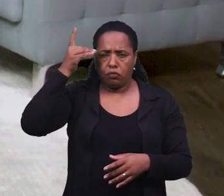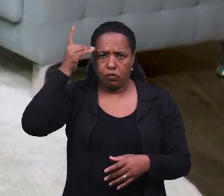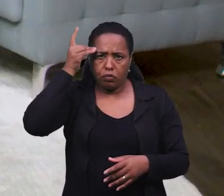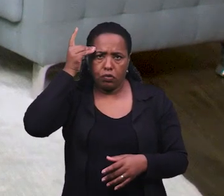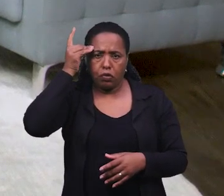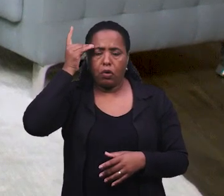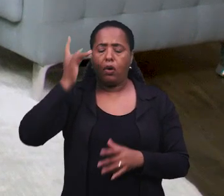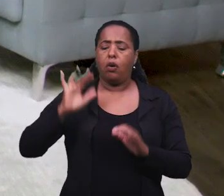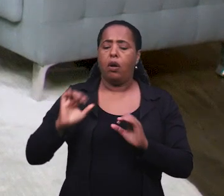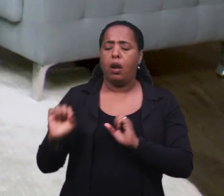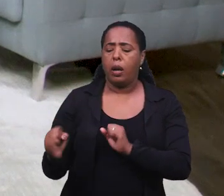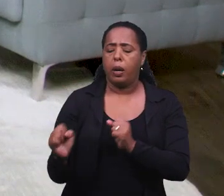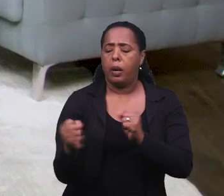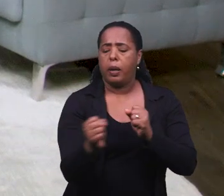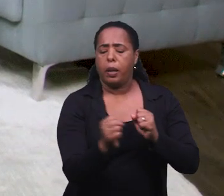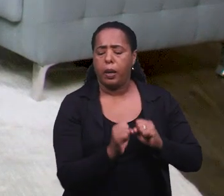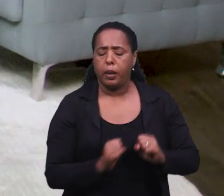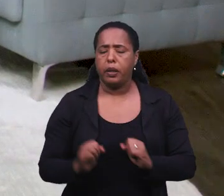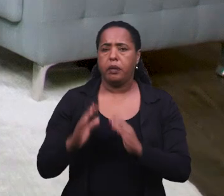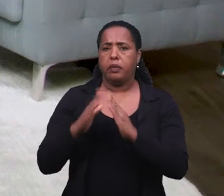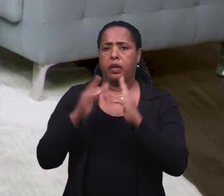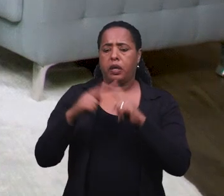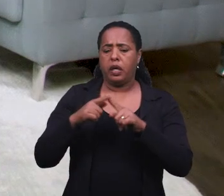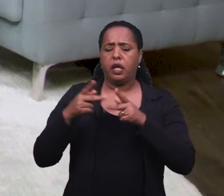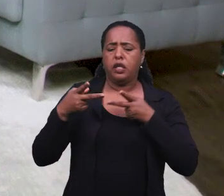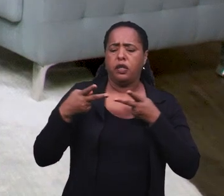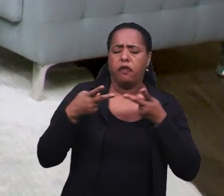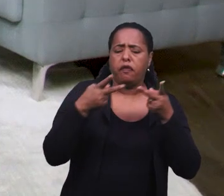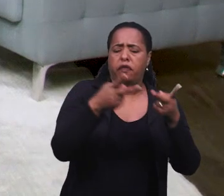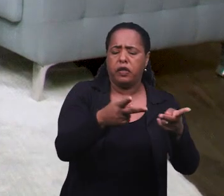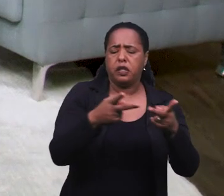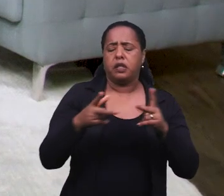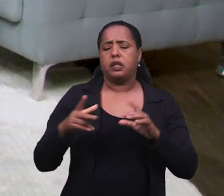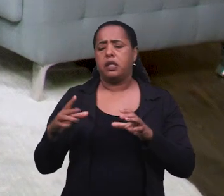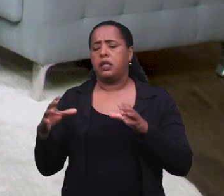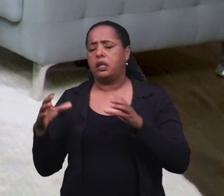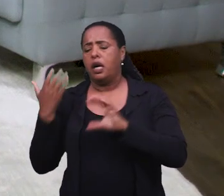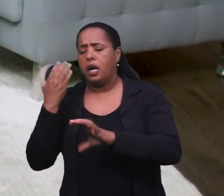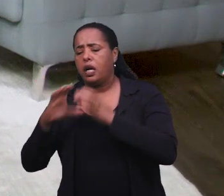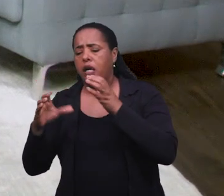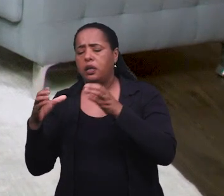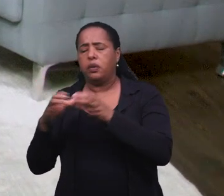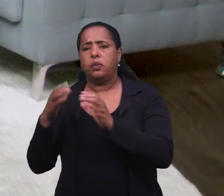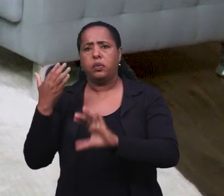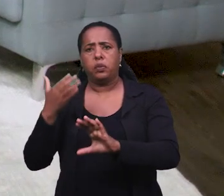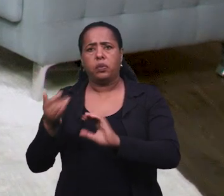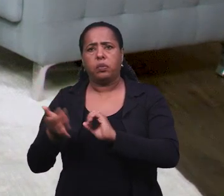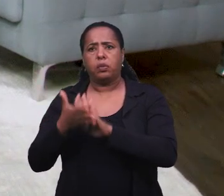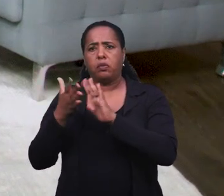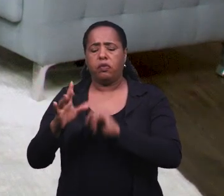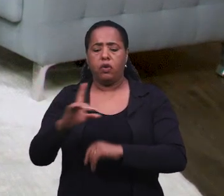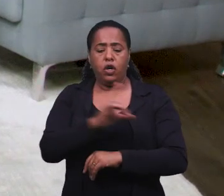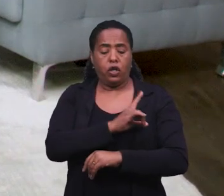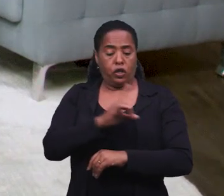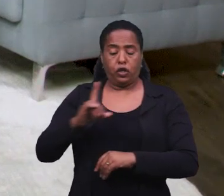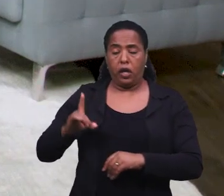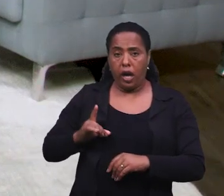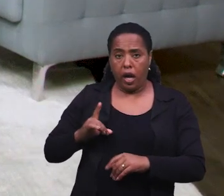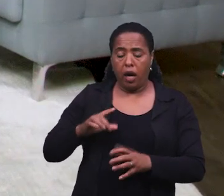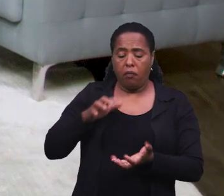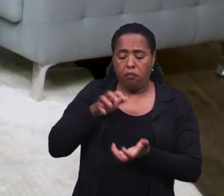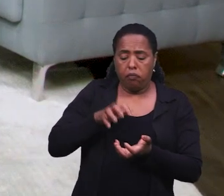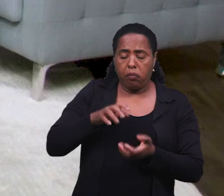acolhimento, né? Como que é o diácono, o que ele pode fazer para cuidar de um idoso, o jovem, a irmã, como que a